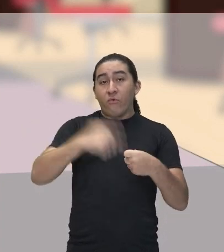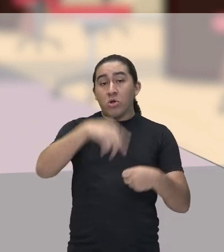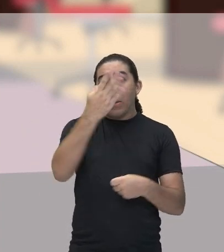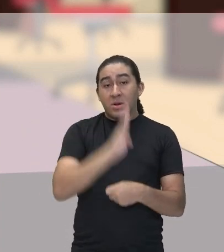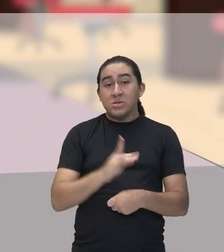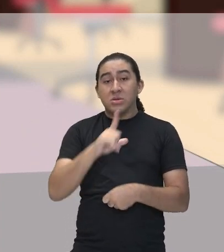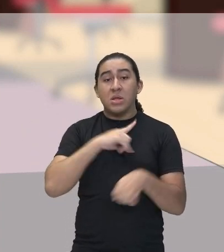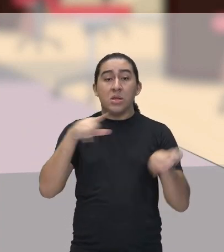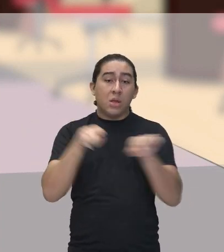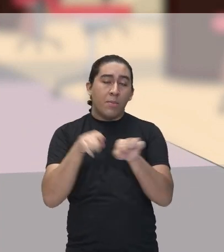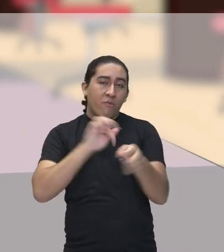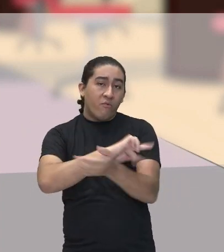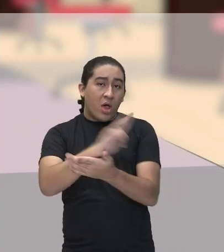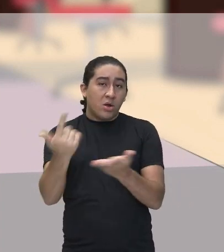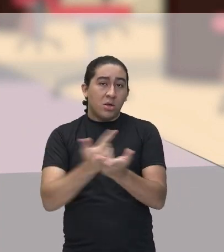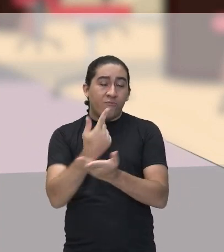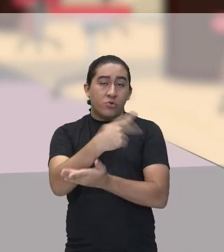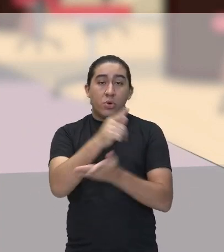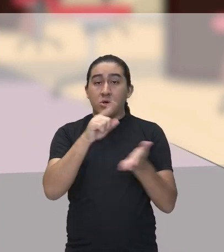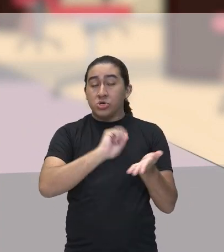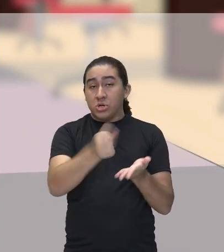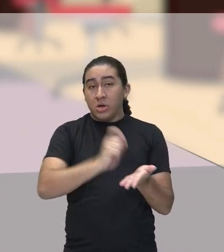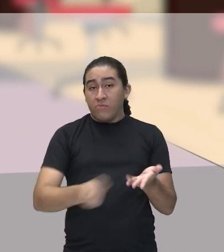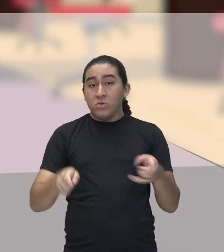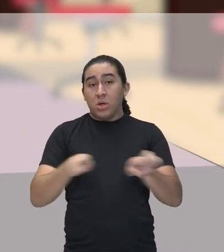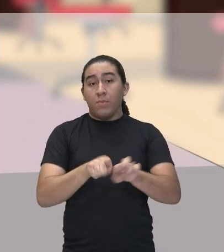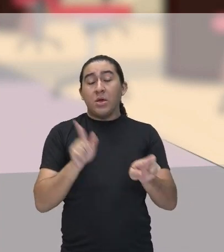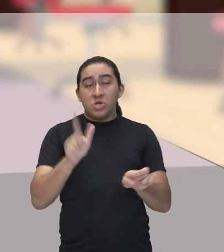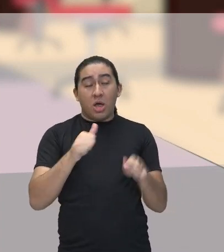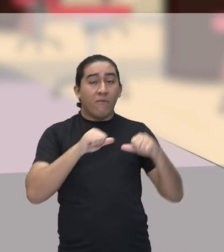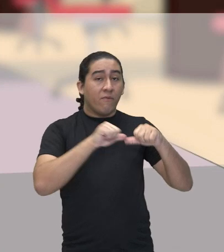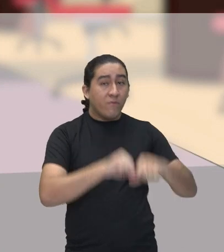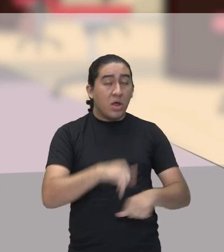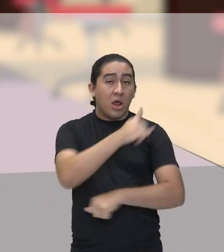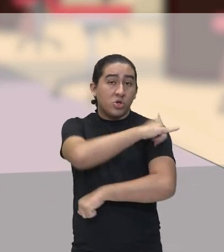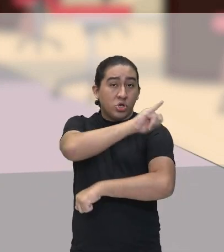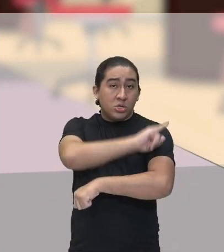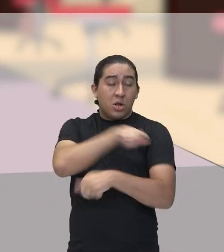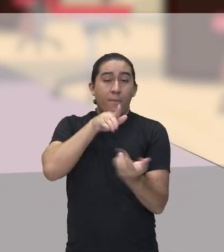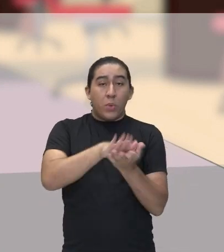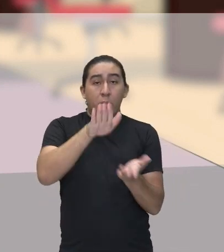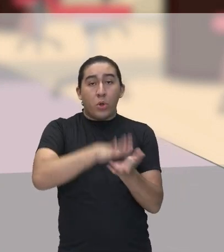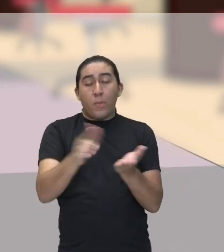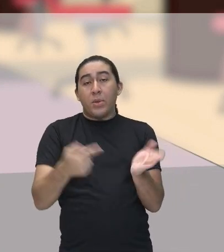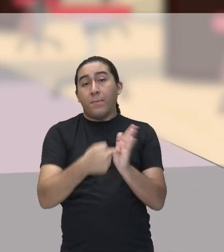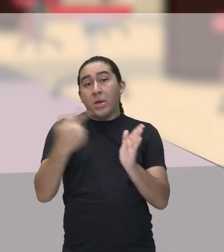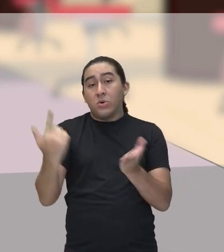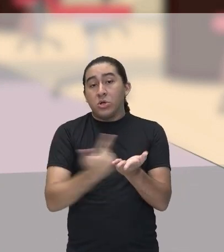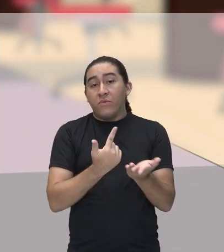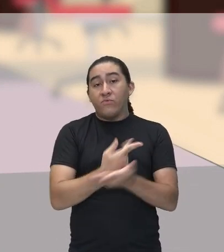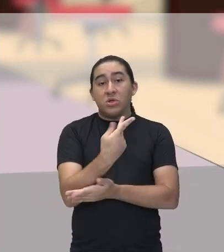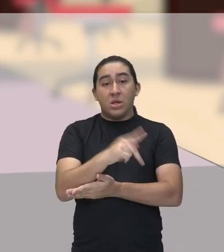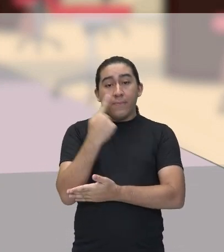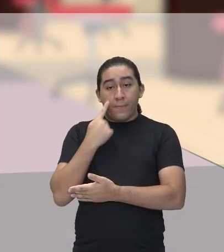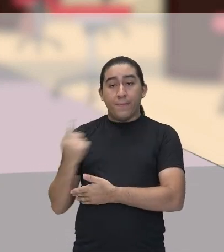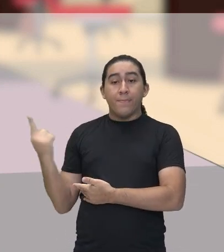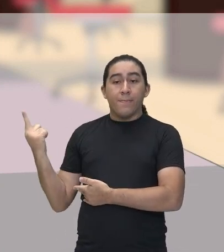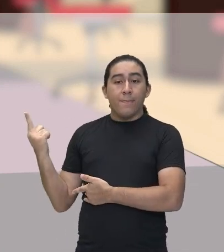bagagem boa parte de seus escritos. Fixou-se no Rio de Janeiro e publicou sua primeira obra, Primeiros